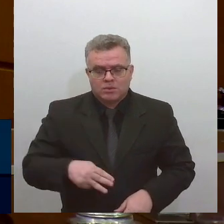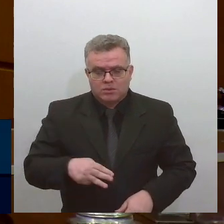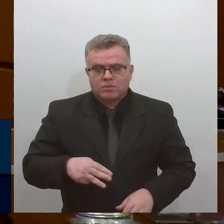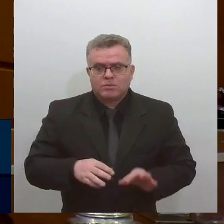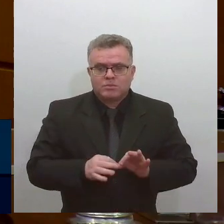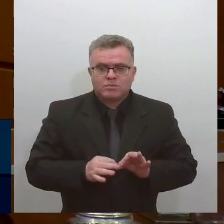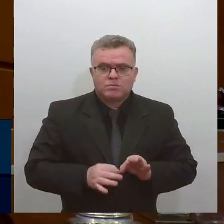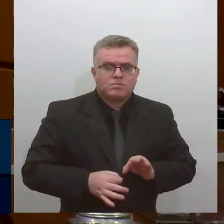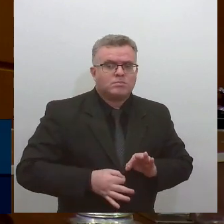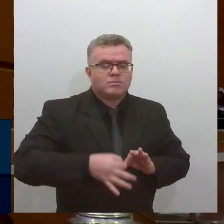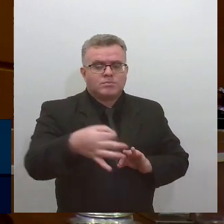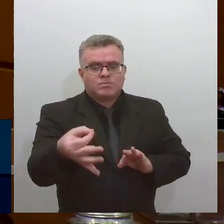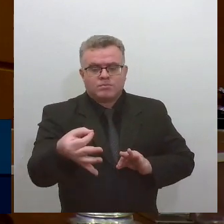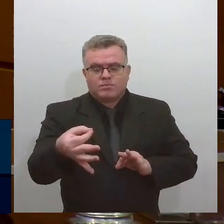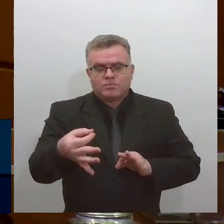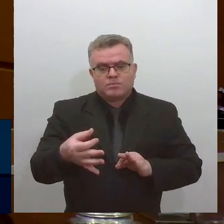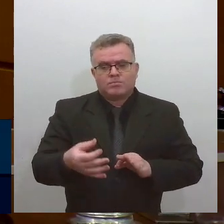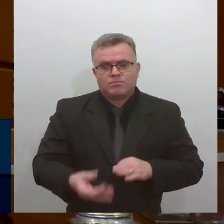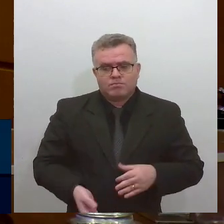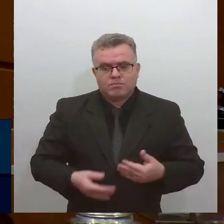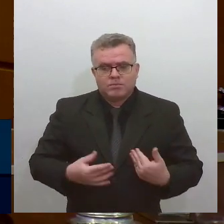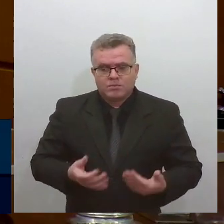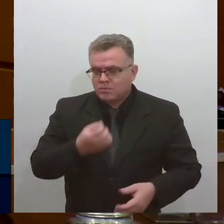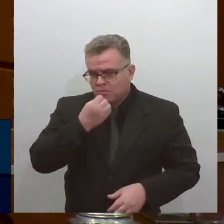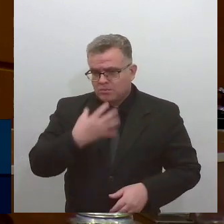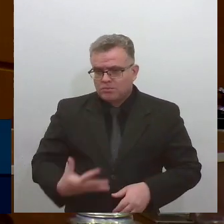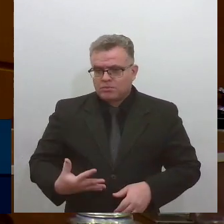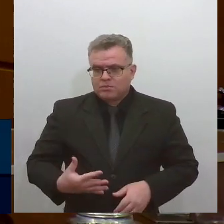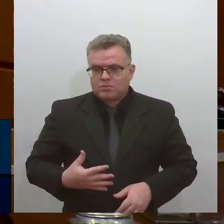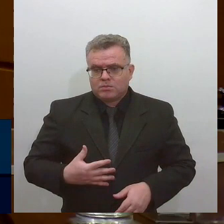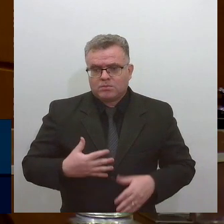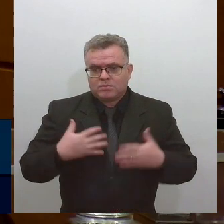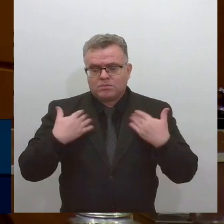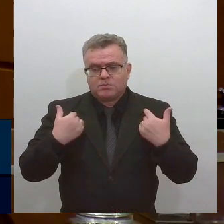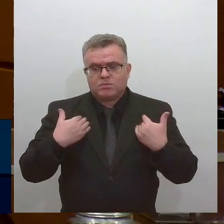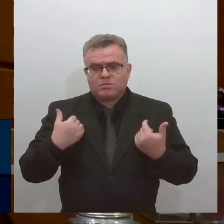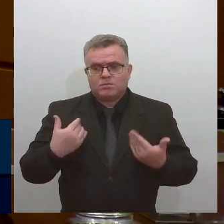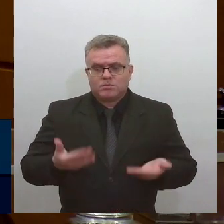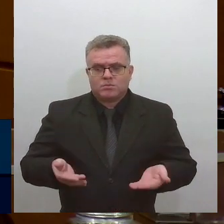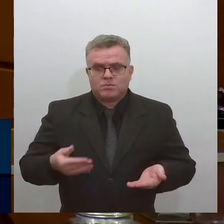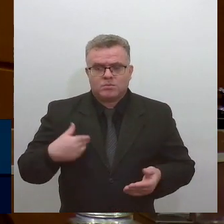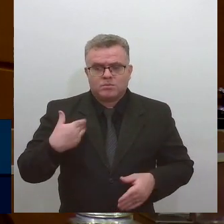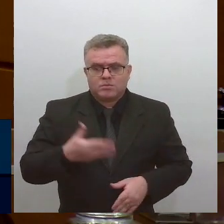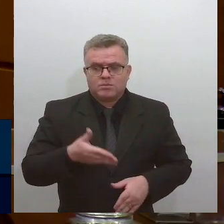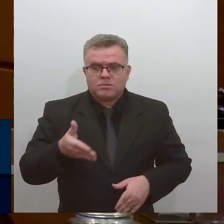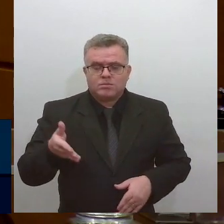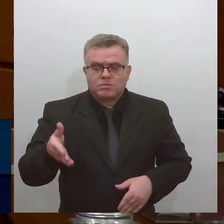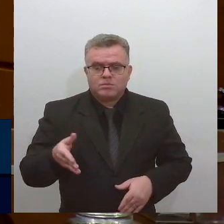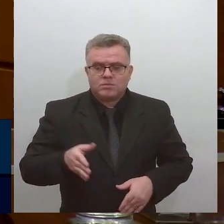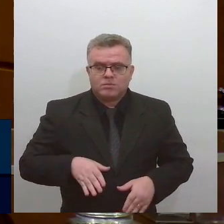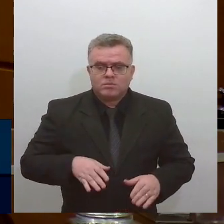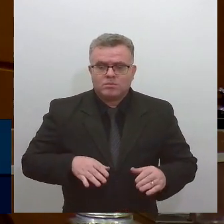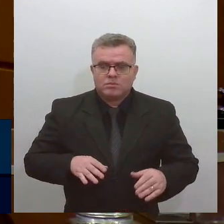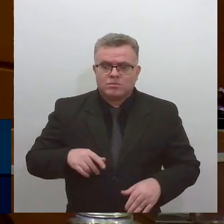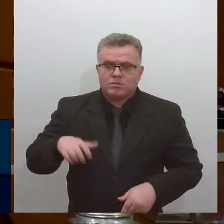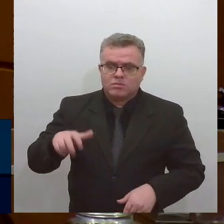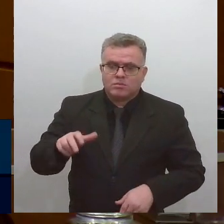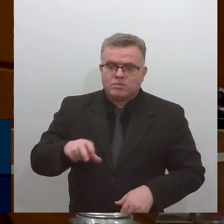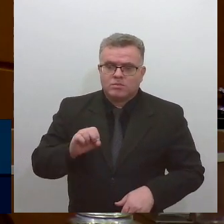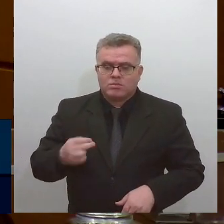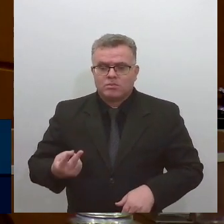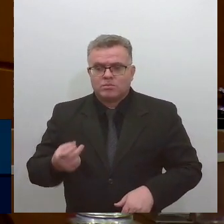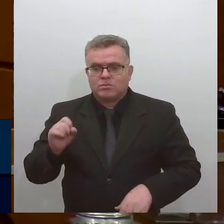inclusive passeio para que as pessoas possam trafegar nela a pé ou de bicicleta essa ponte ela deve